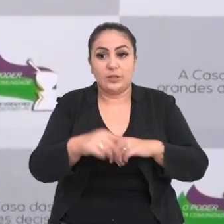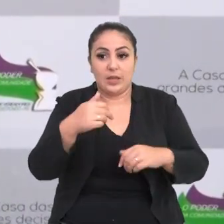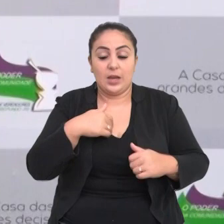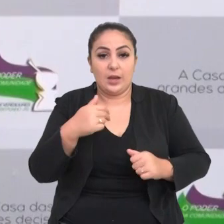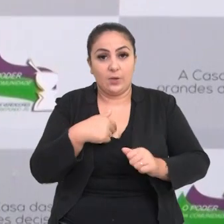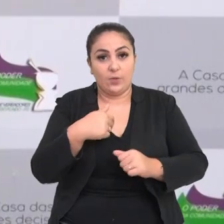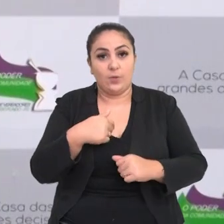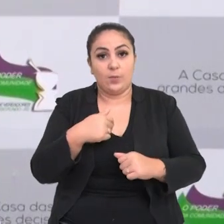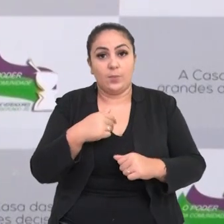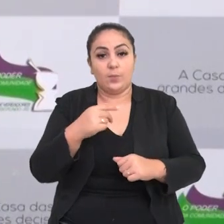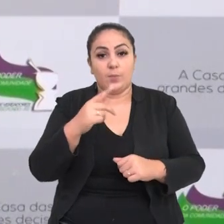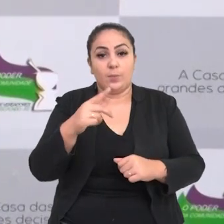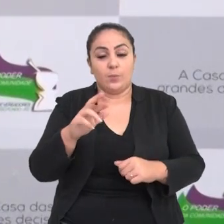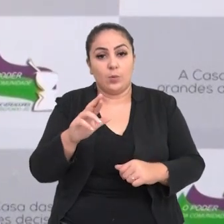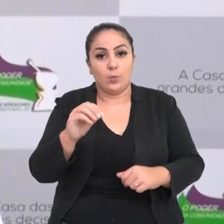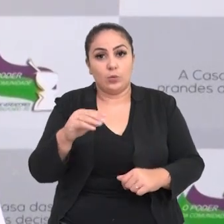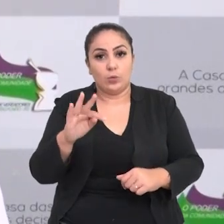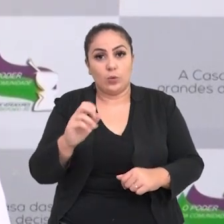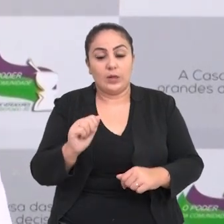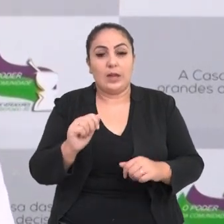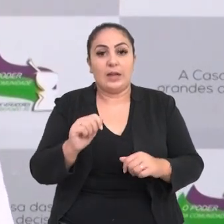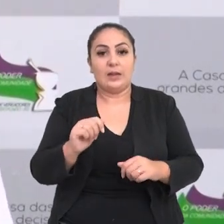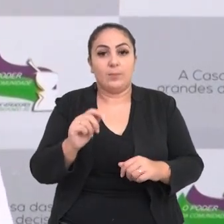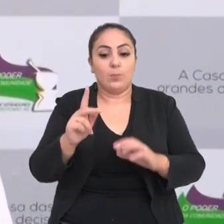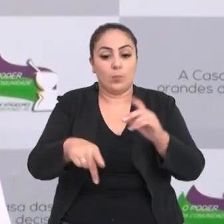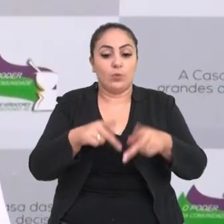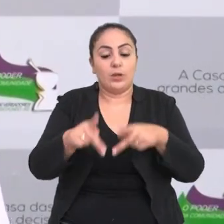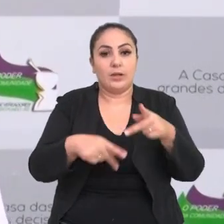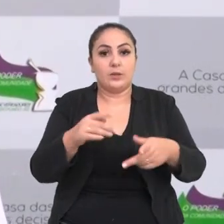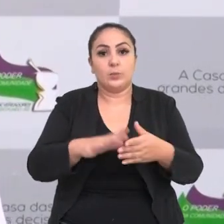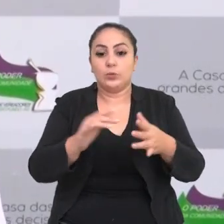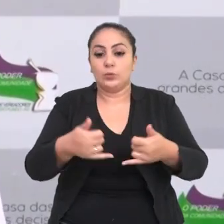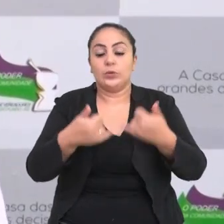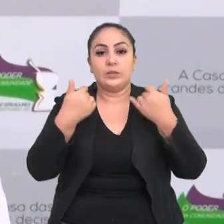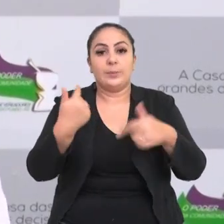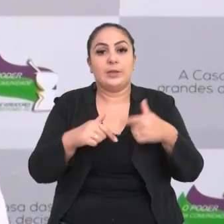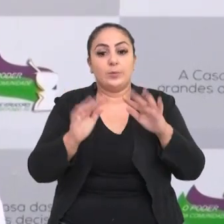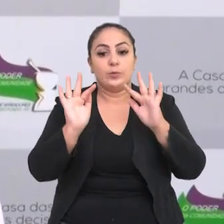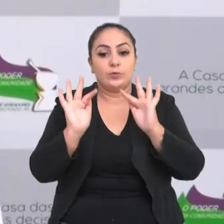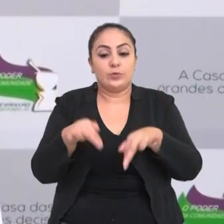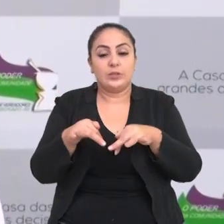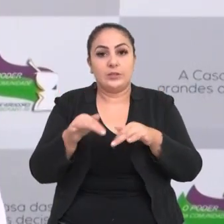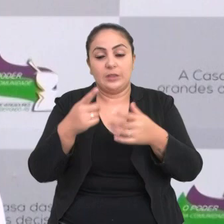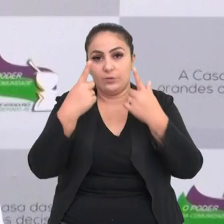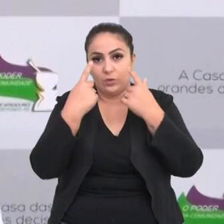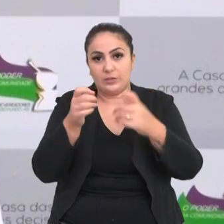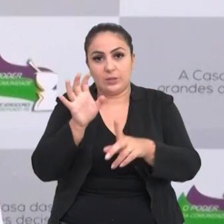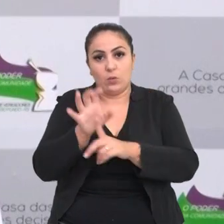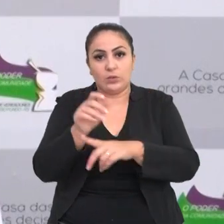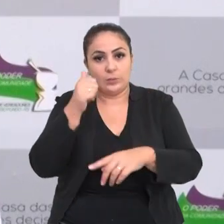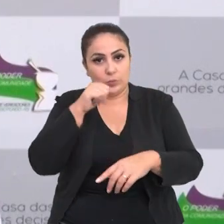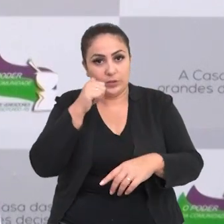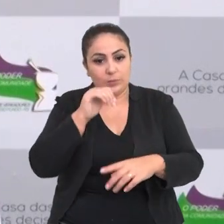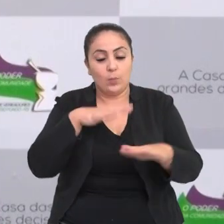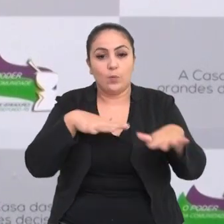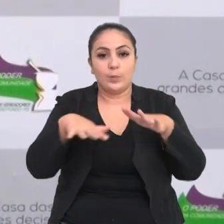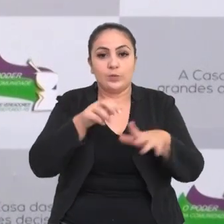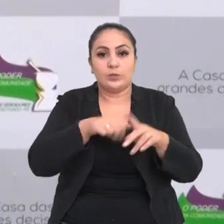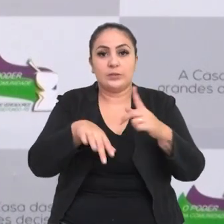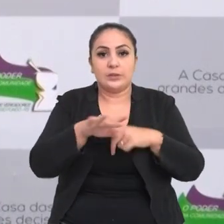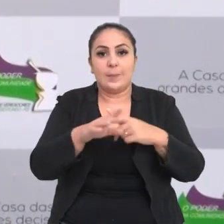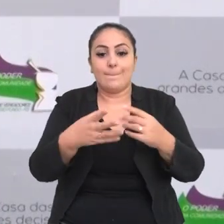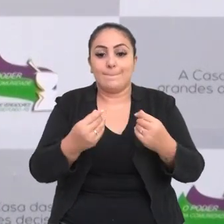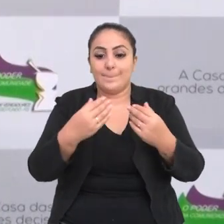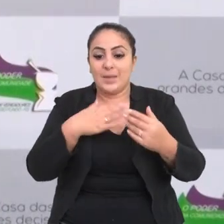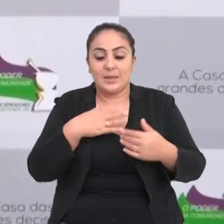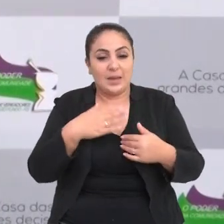uma promotora legal popular com muito orgulho, trabalhamos pelo fim da violência contra a mulher. Então os movimentos sociais